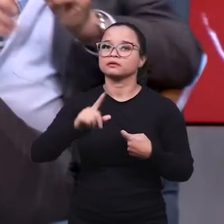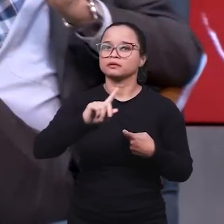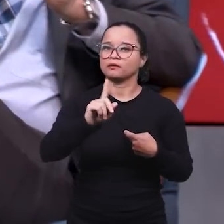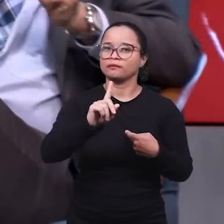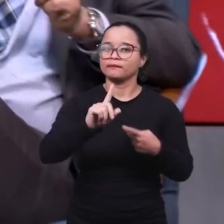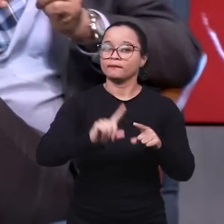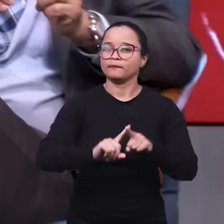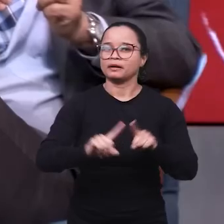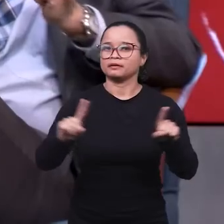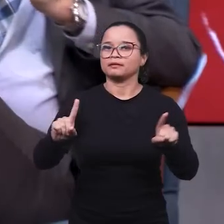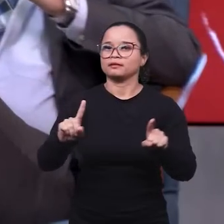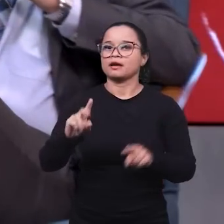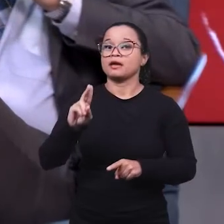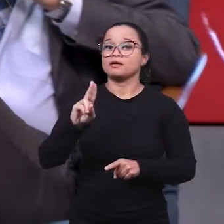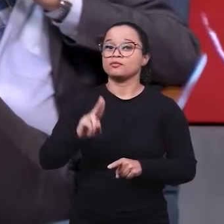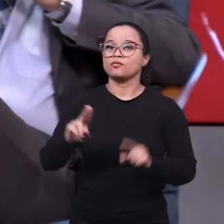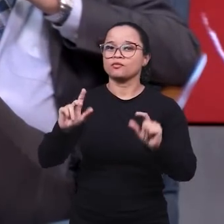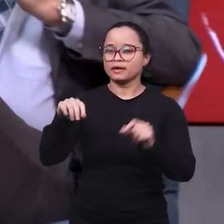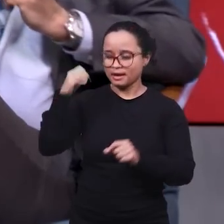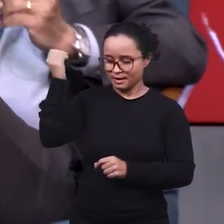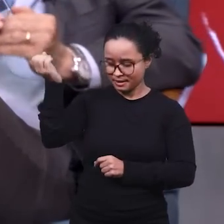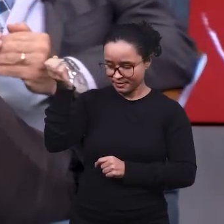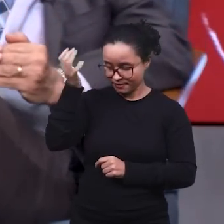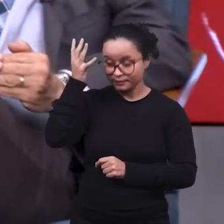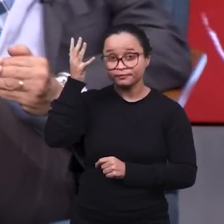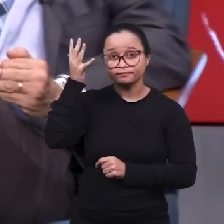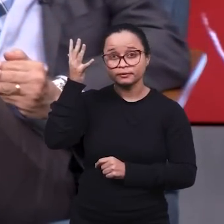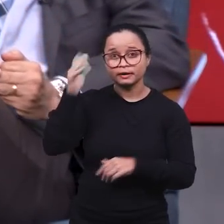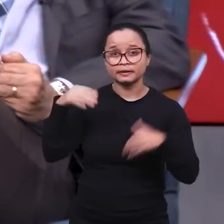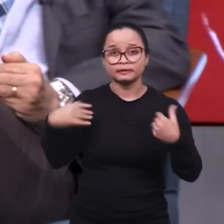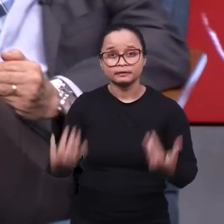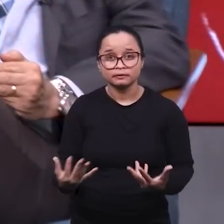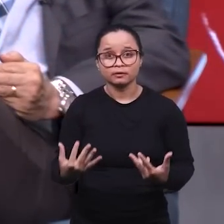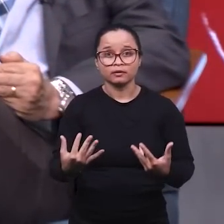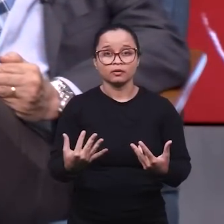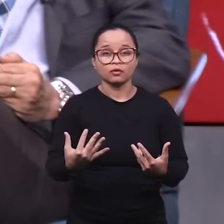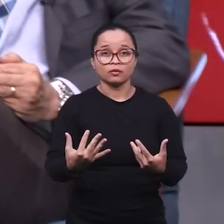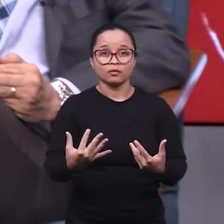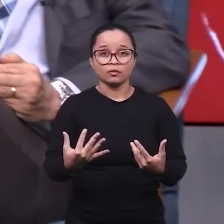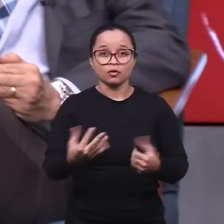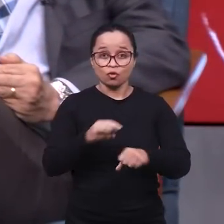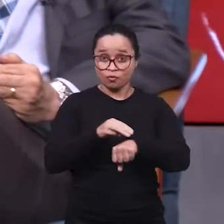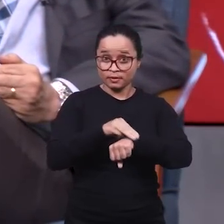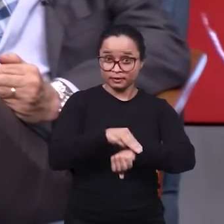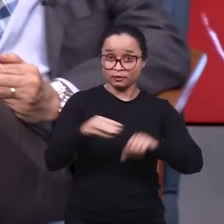revelação. Então, o ministério de Paulo estava ligado à